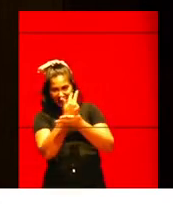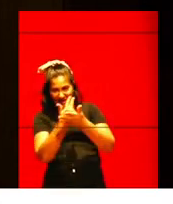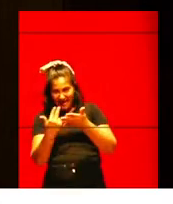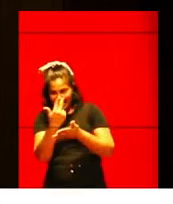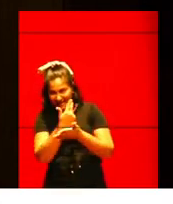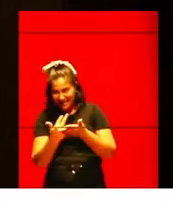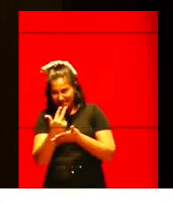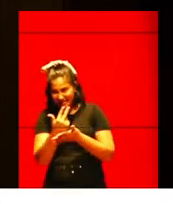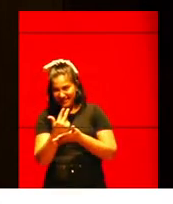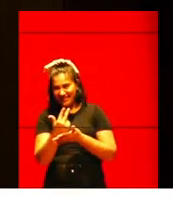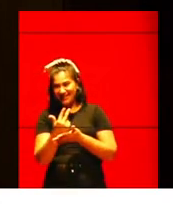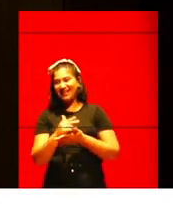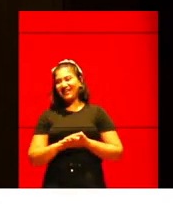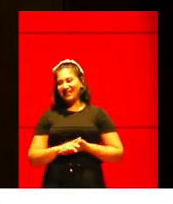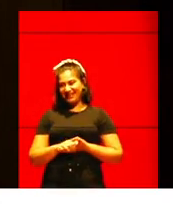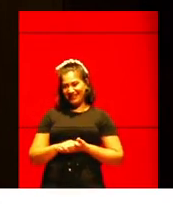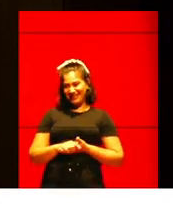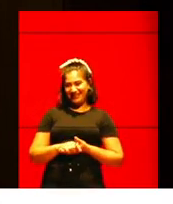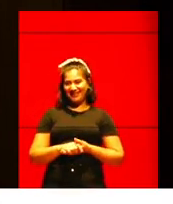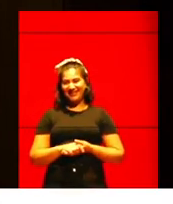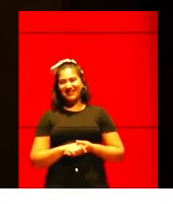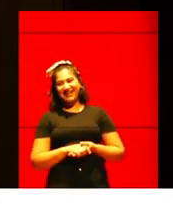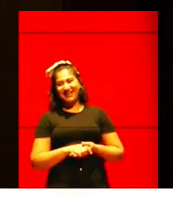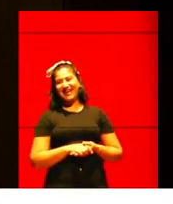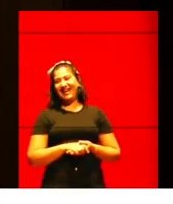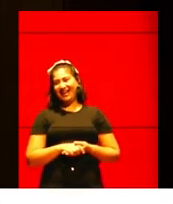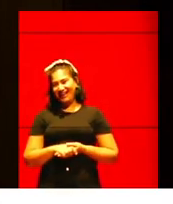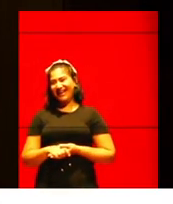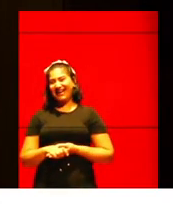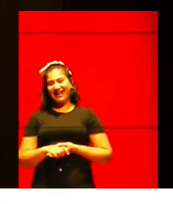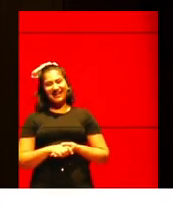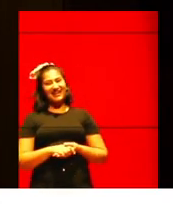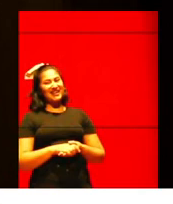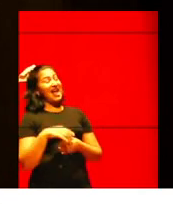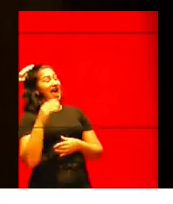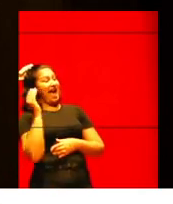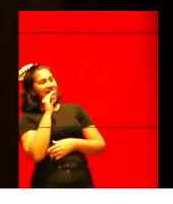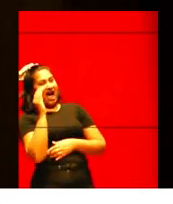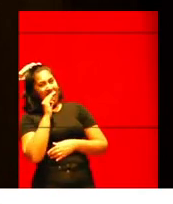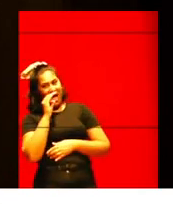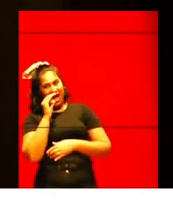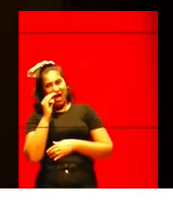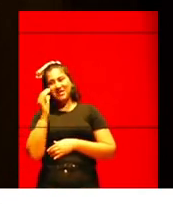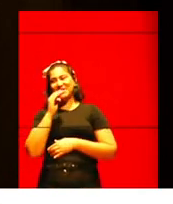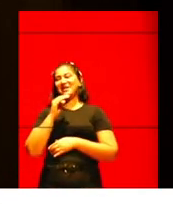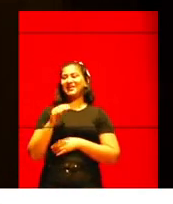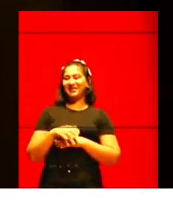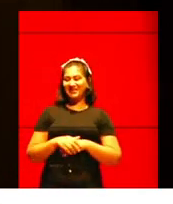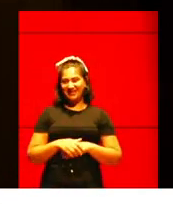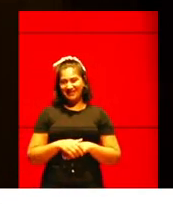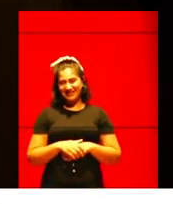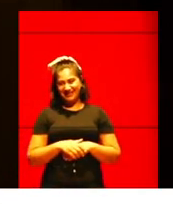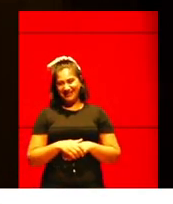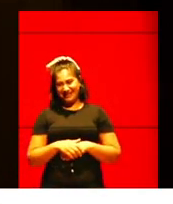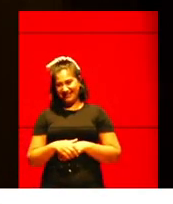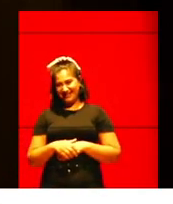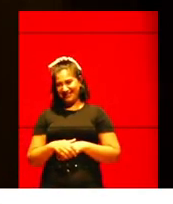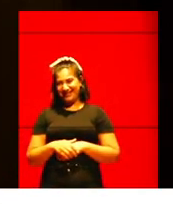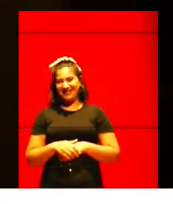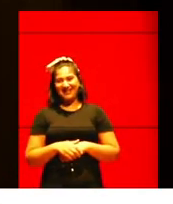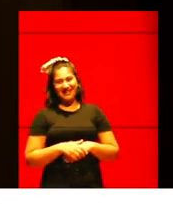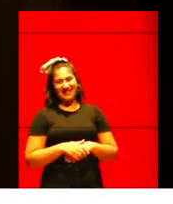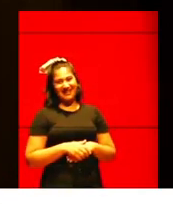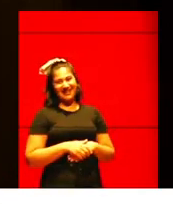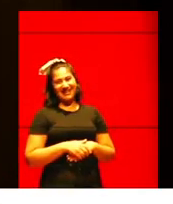que eu selecionei para fazer com vocês, mas acho que não vai dar tempo. Mas lá, só passando rapidão. Quando a gente tem uma hidroxila ligada